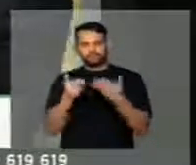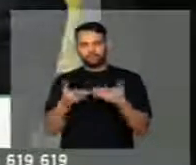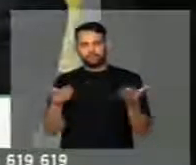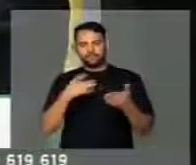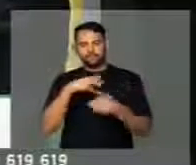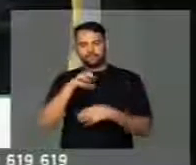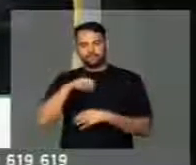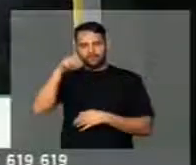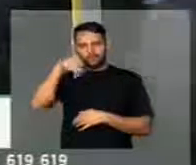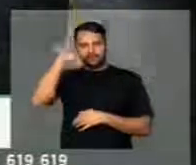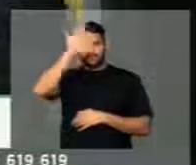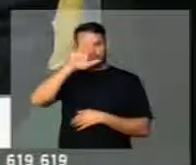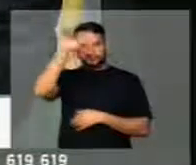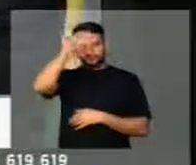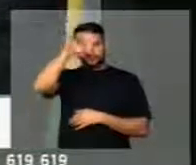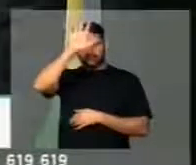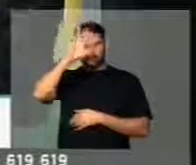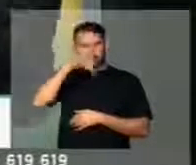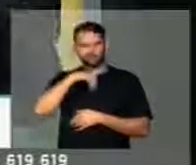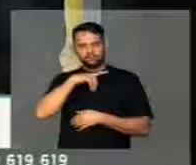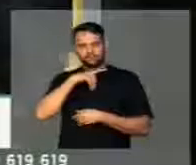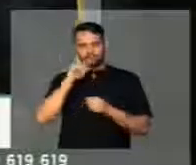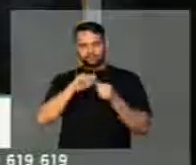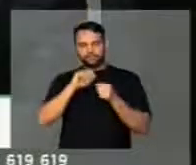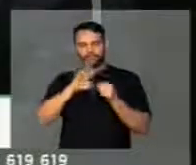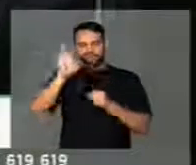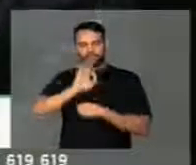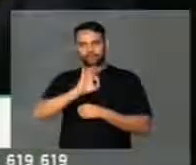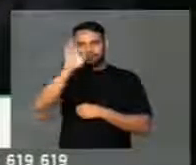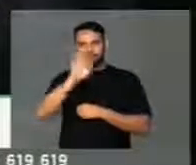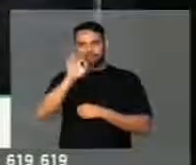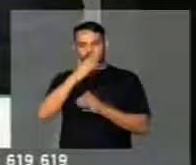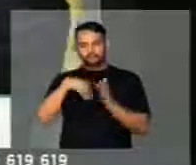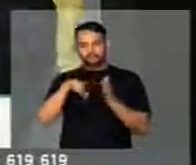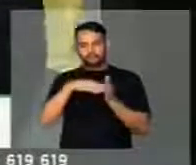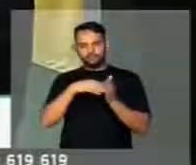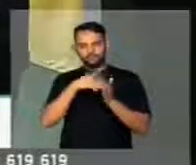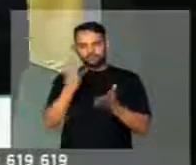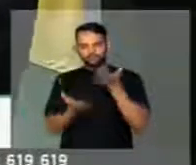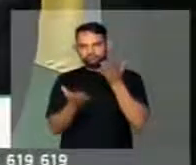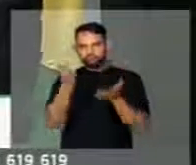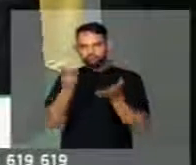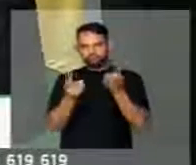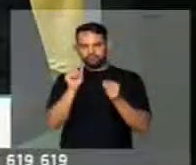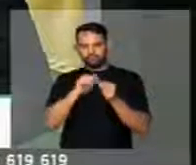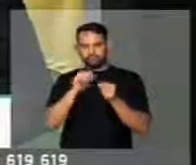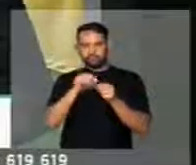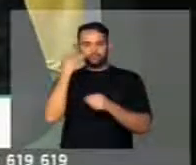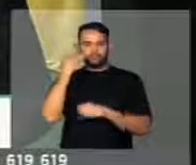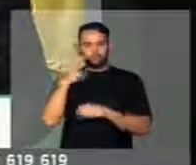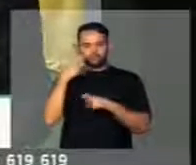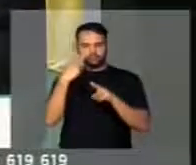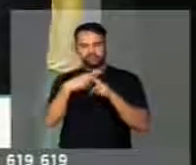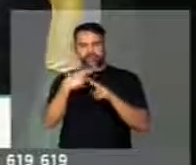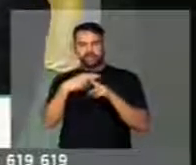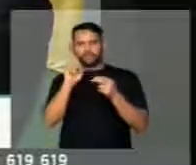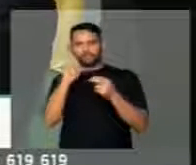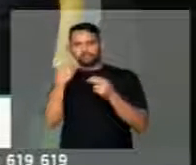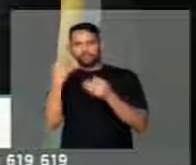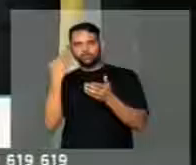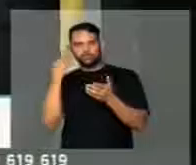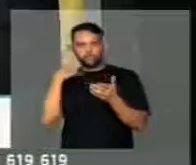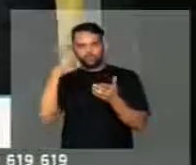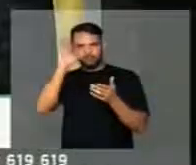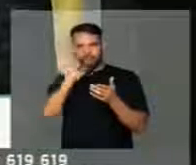A região Nordeste, se botar um percentual tanto na Caixa, quanto no Banco do Brasil, quanto